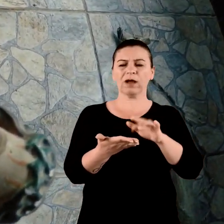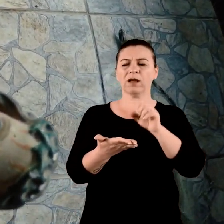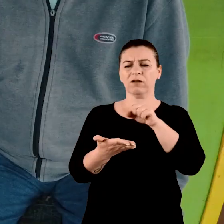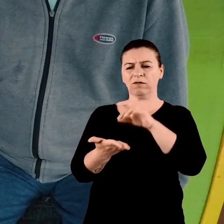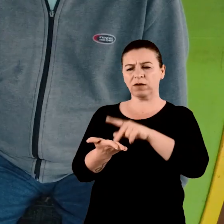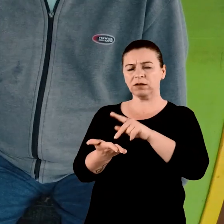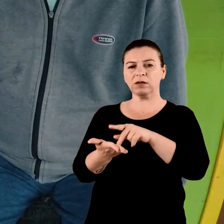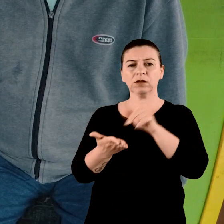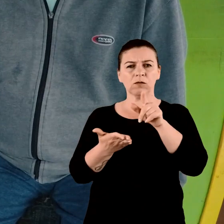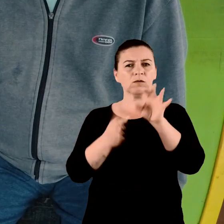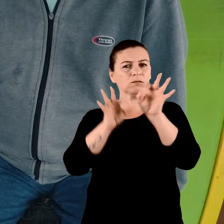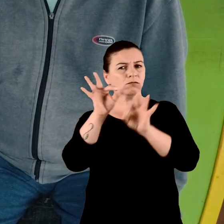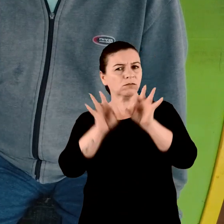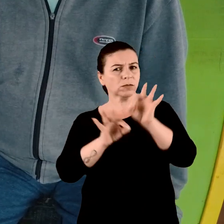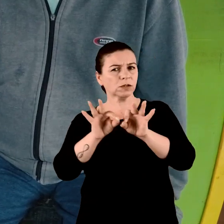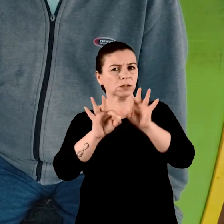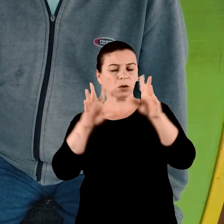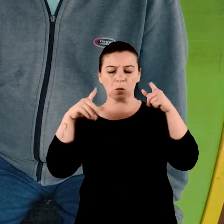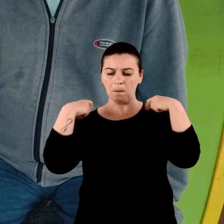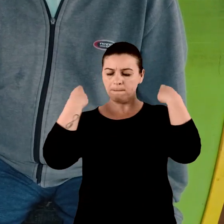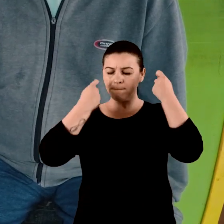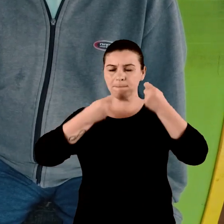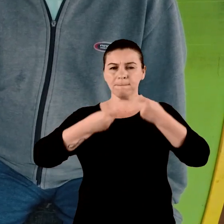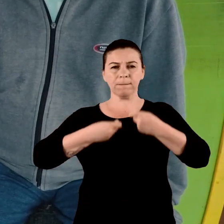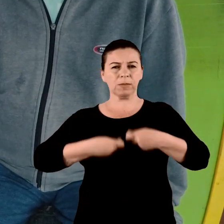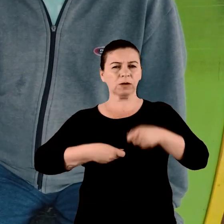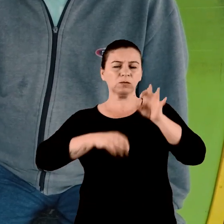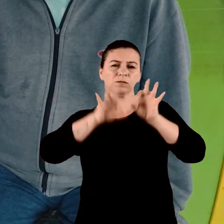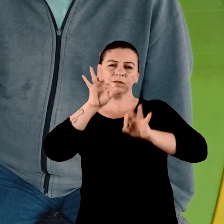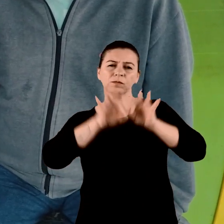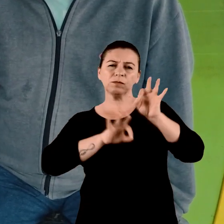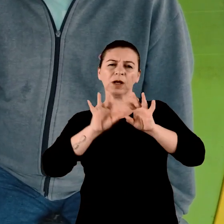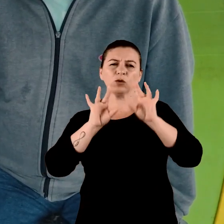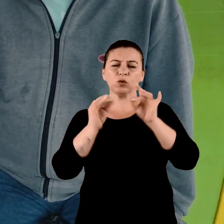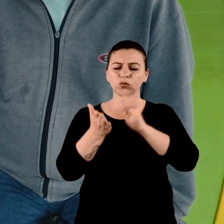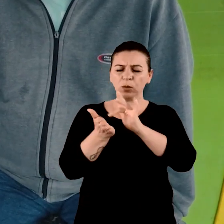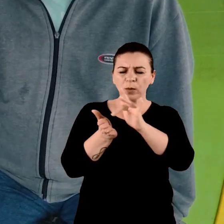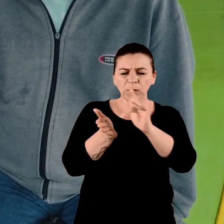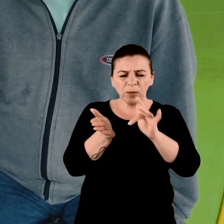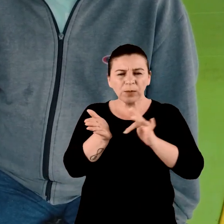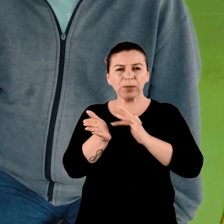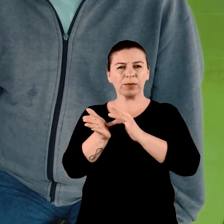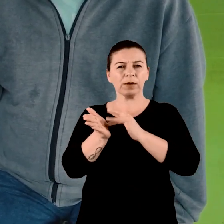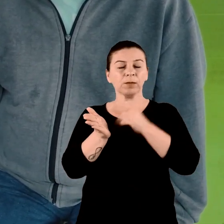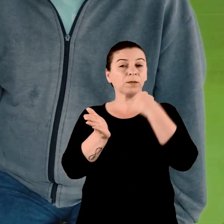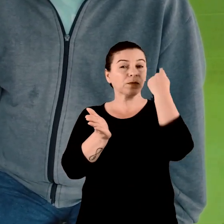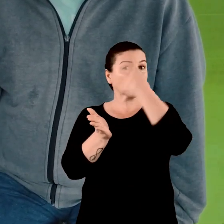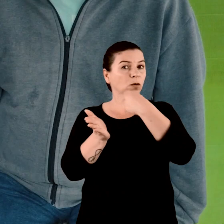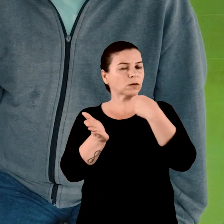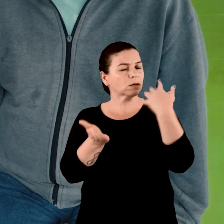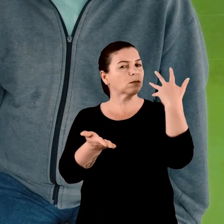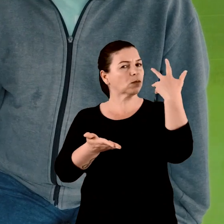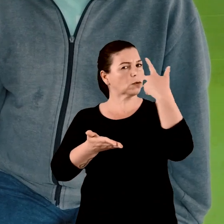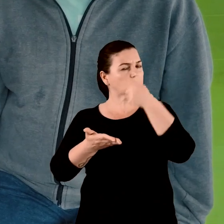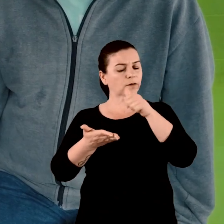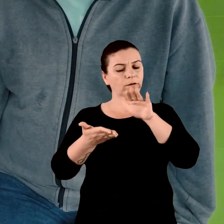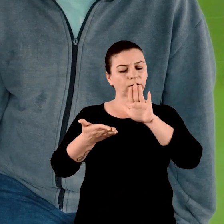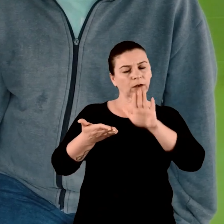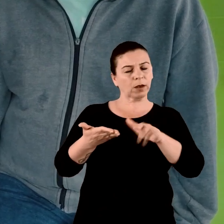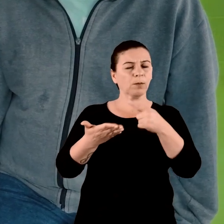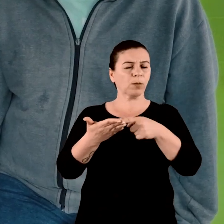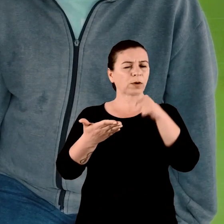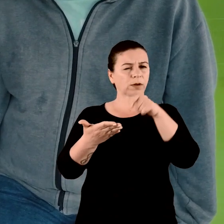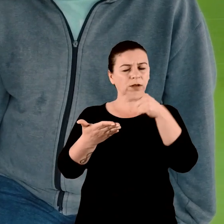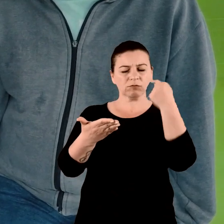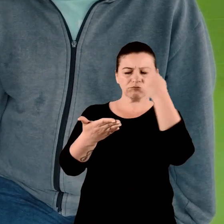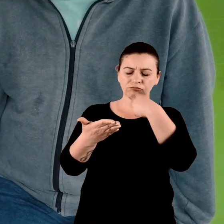quer Vou refazer todo o manto dele, arrumar todos os buraquinhos. O rosto dele tá bonito, vou